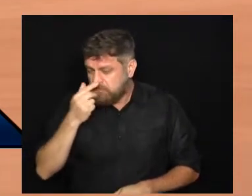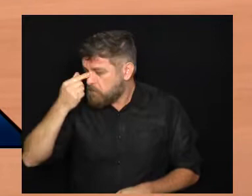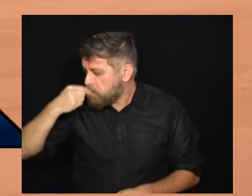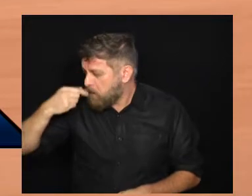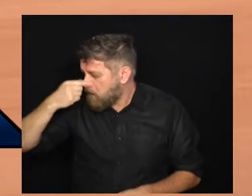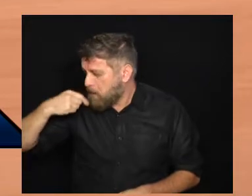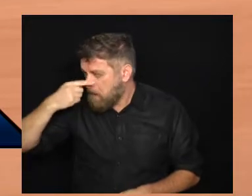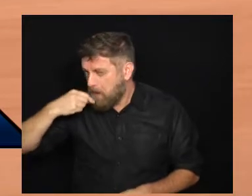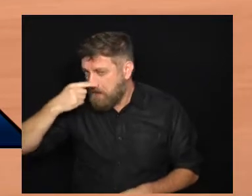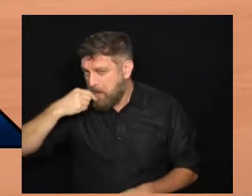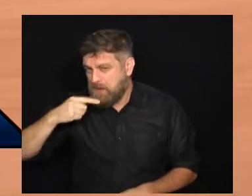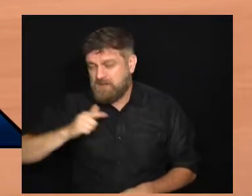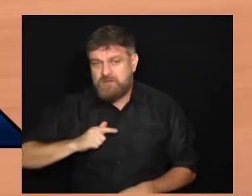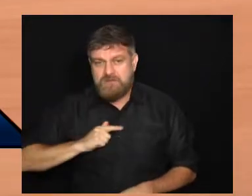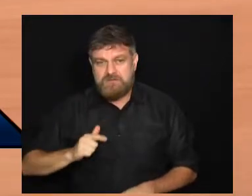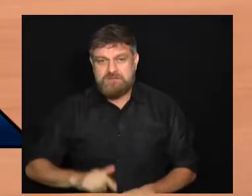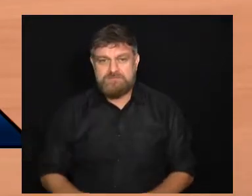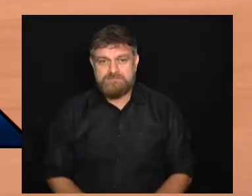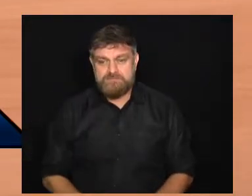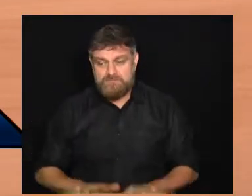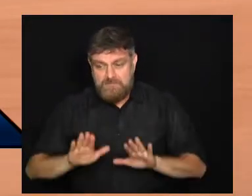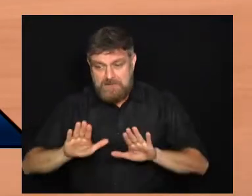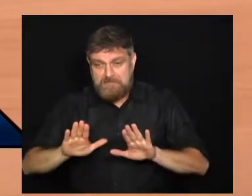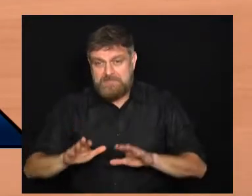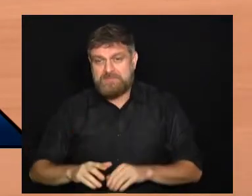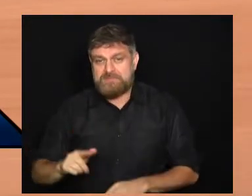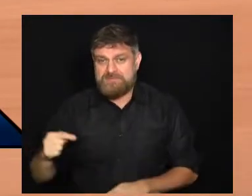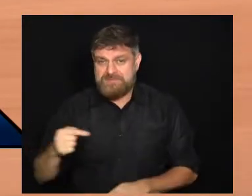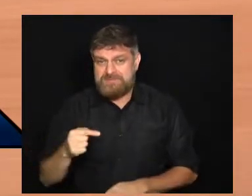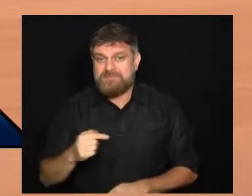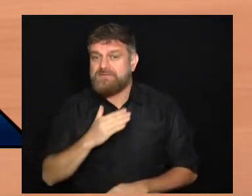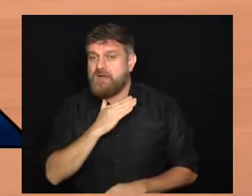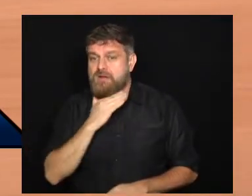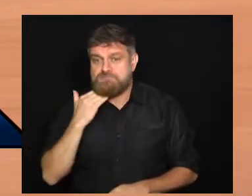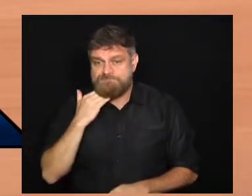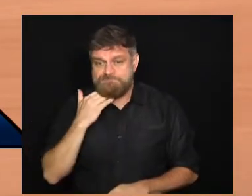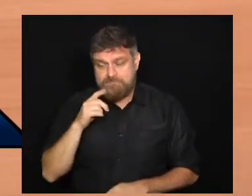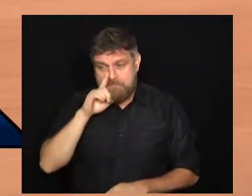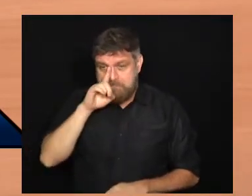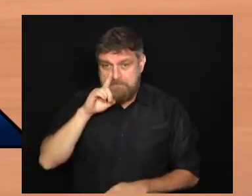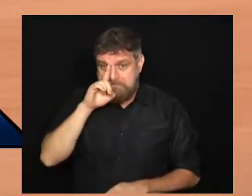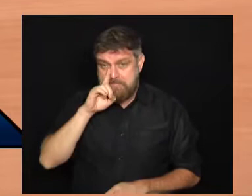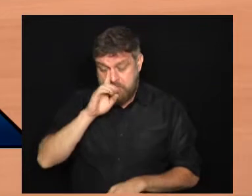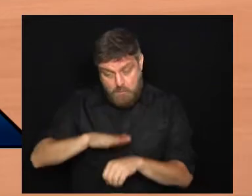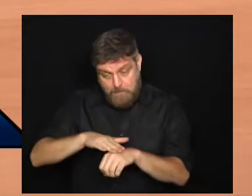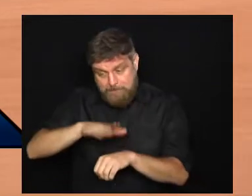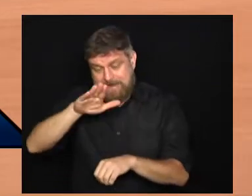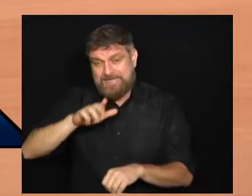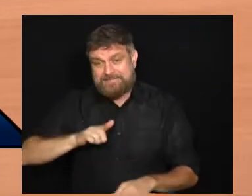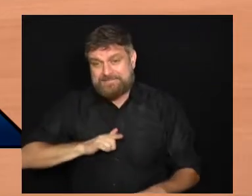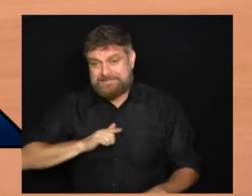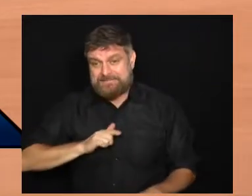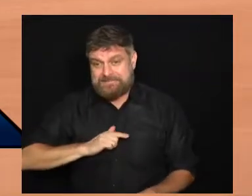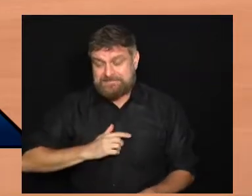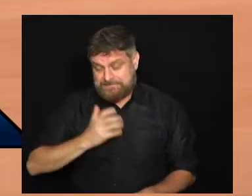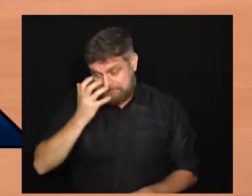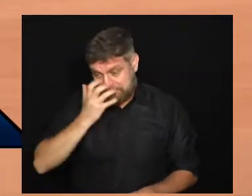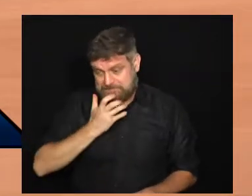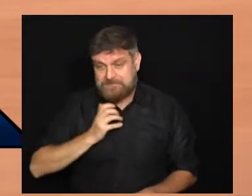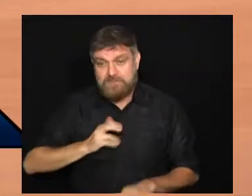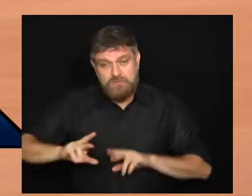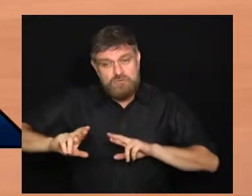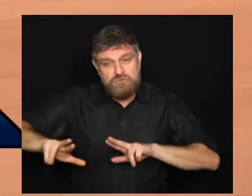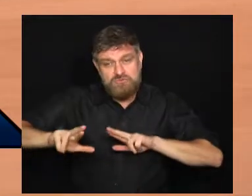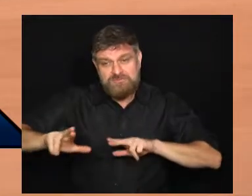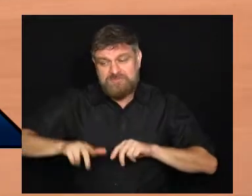quadros provocados pelo vírus influenza, porém, ao que tudo indica, com uma mortalidade maior, com perfil de casos graves um pouco diferente dos